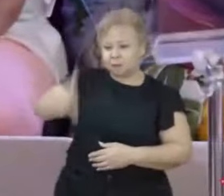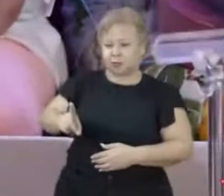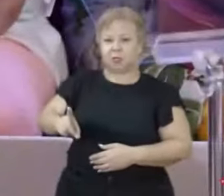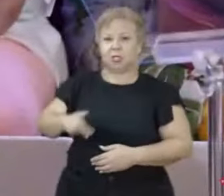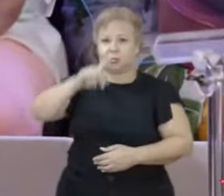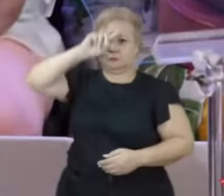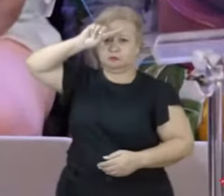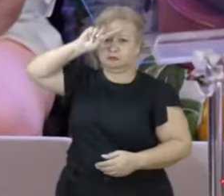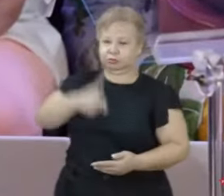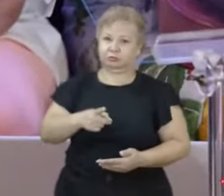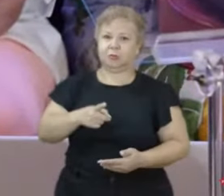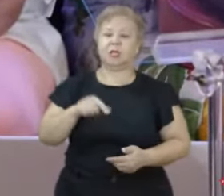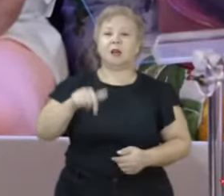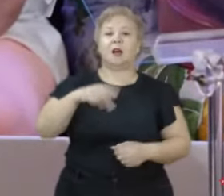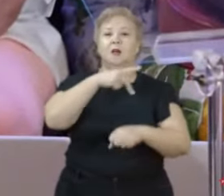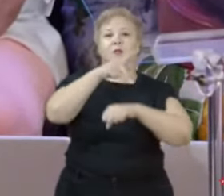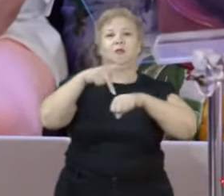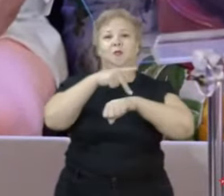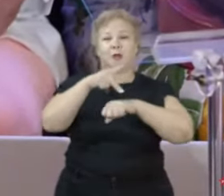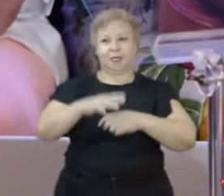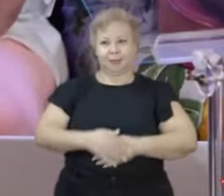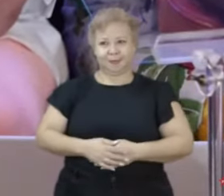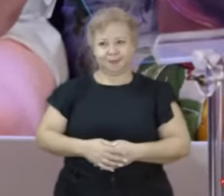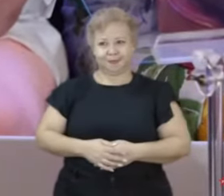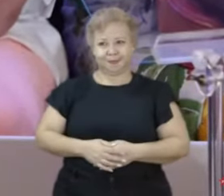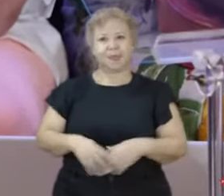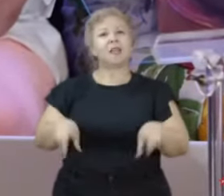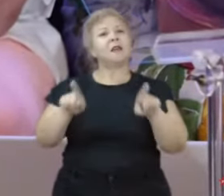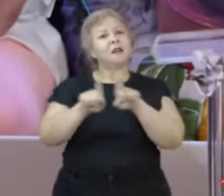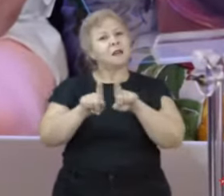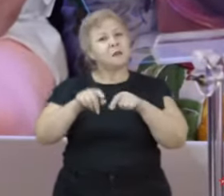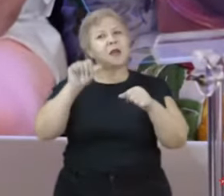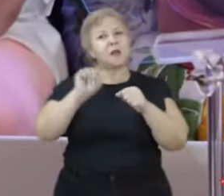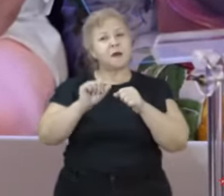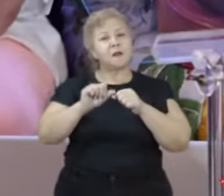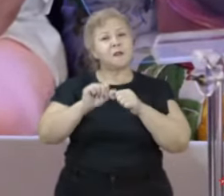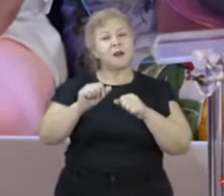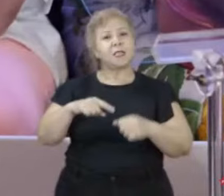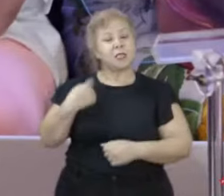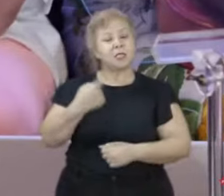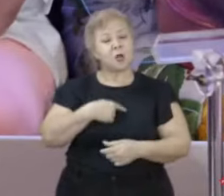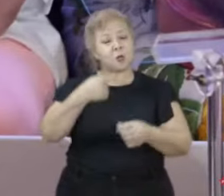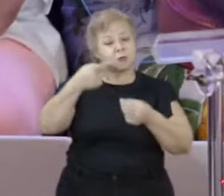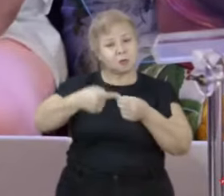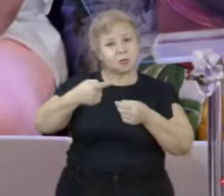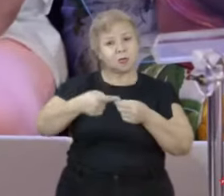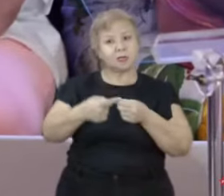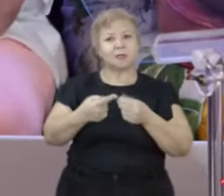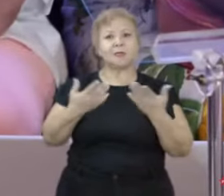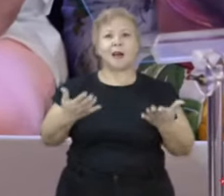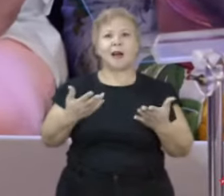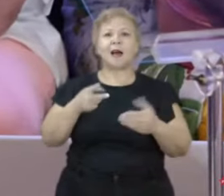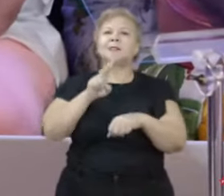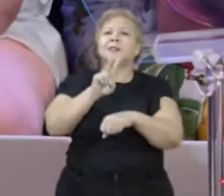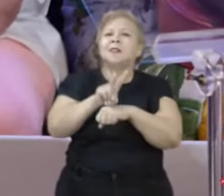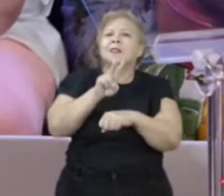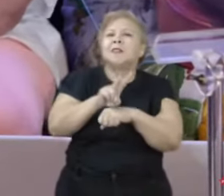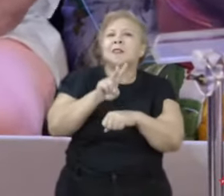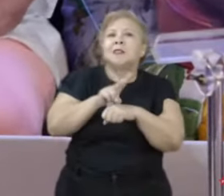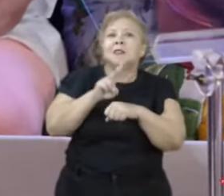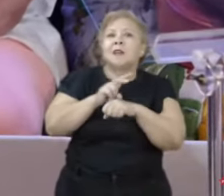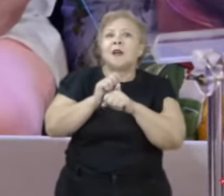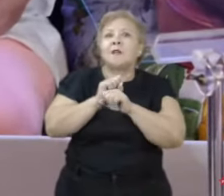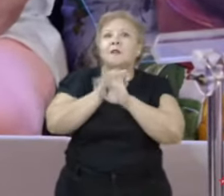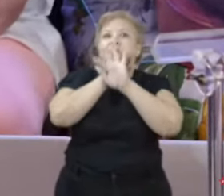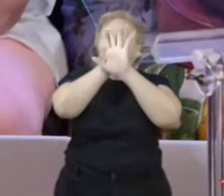nosso país. Também para fazermos de nossa cidade o refúgio da lucidez,